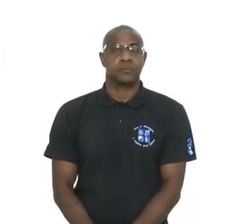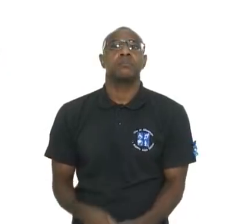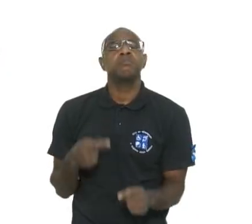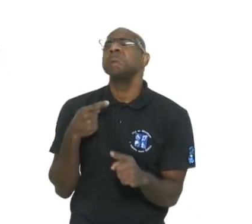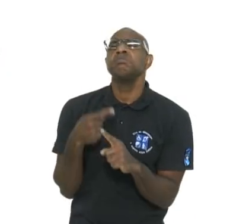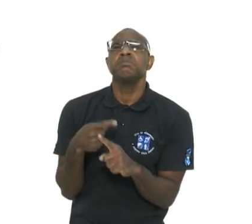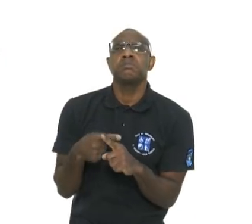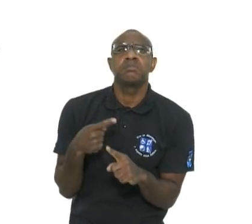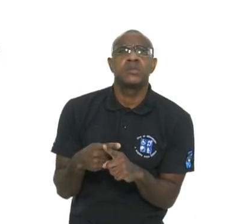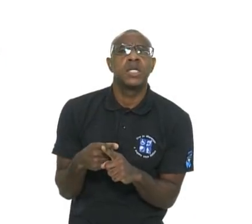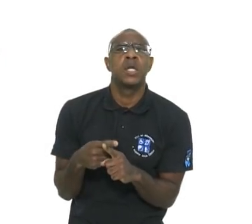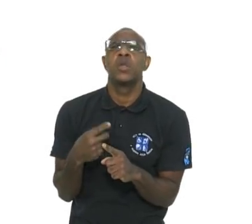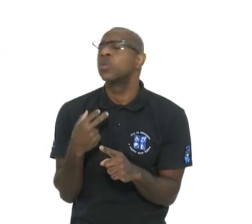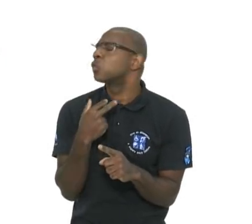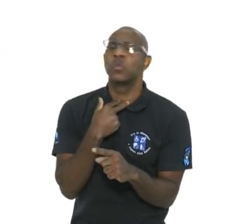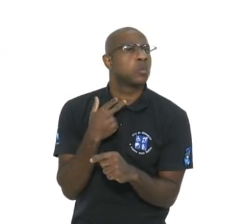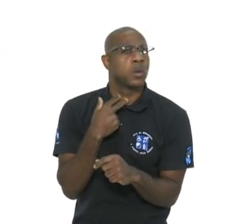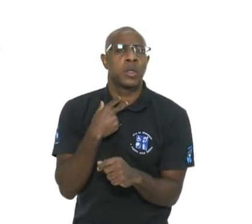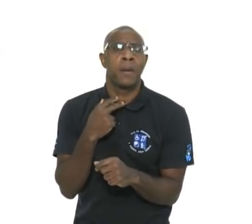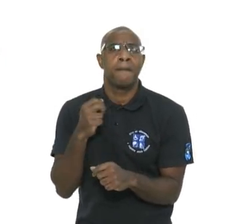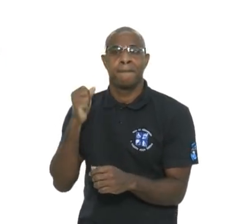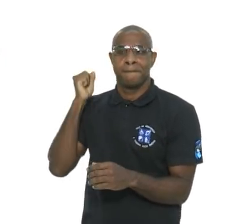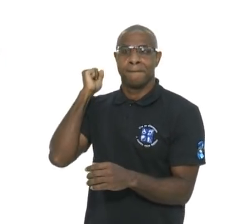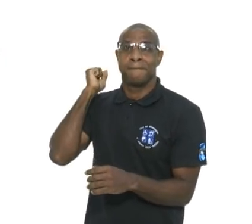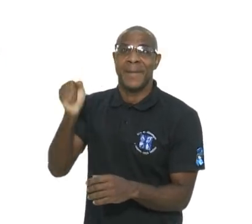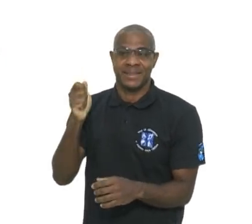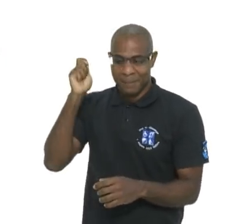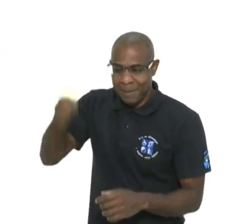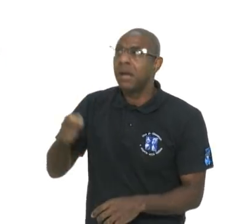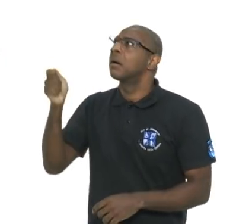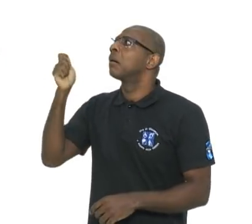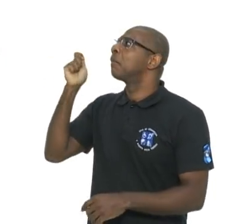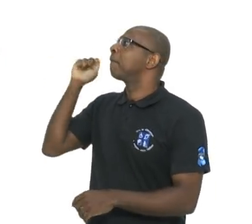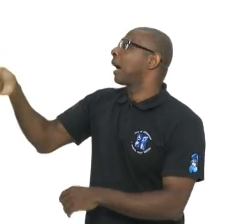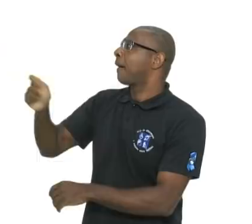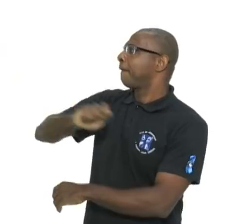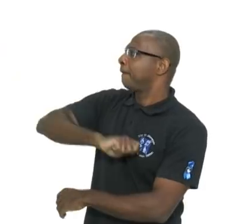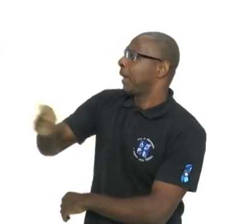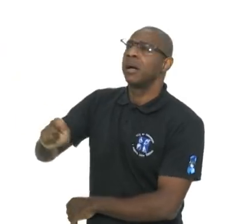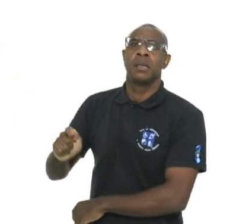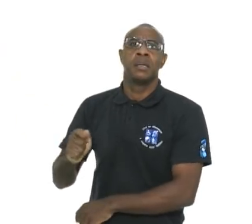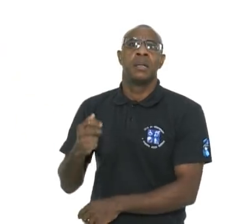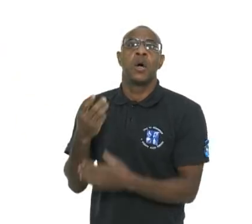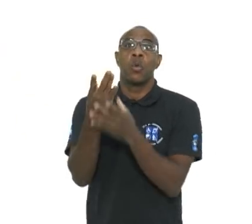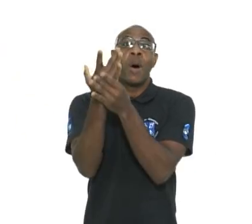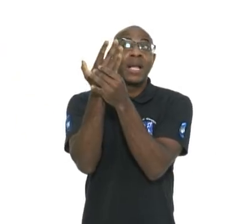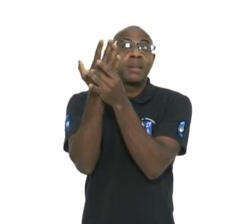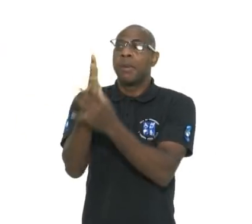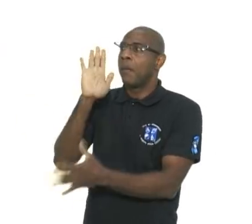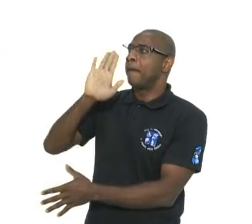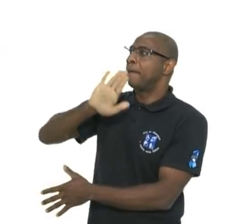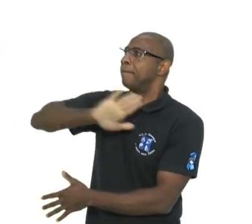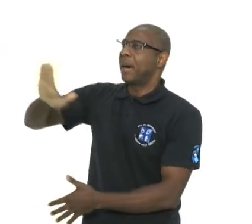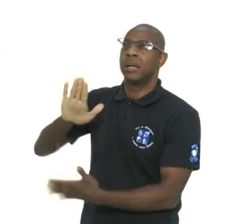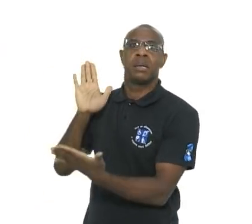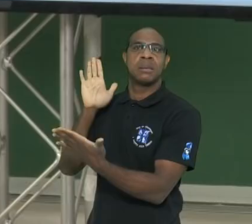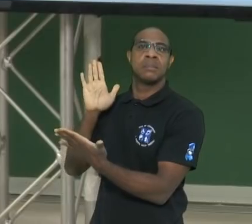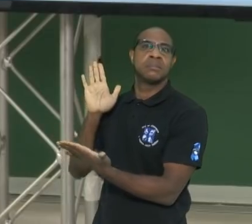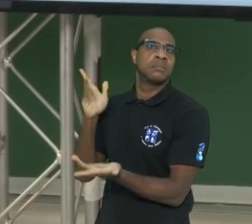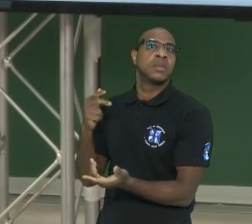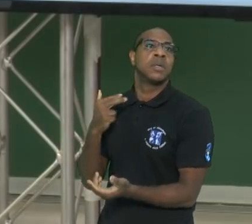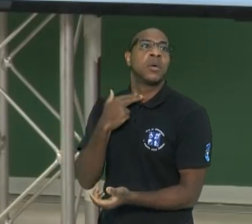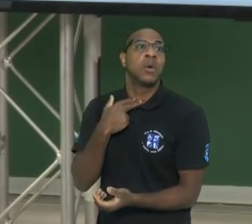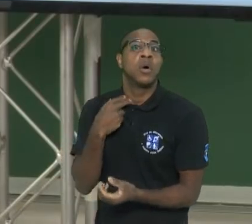que não devemos matar o inseto barbeiro diretamente com as mãos, como fazemos com